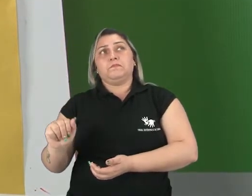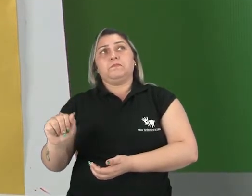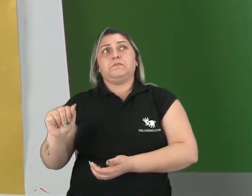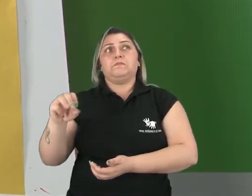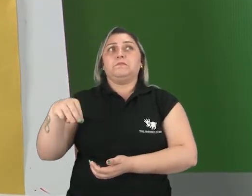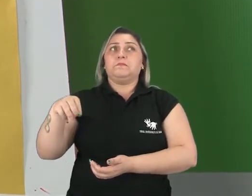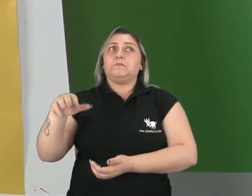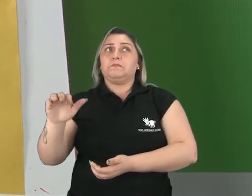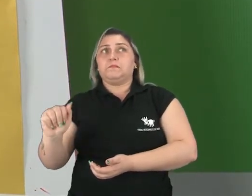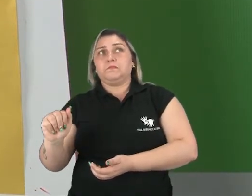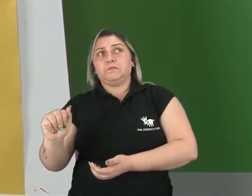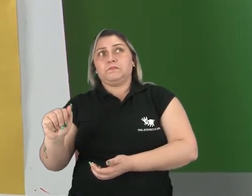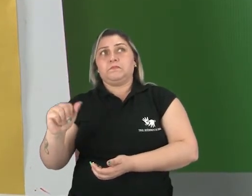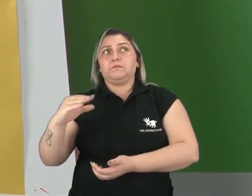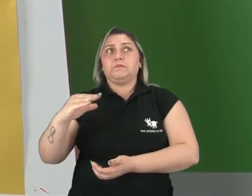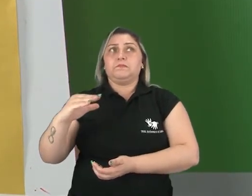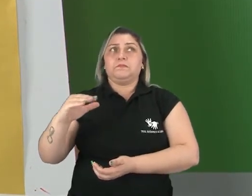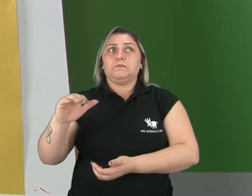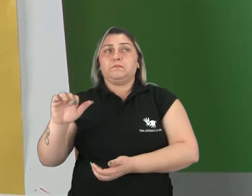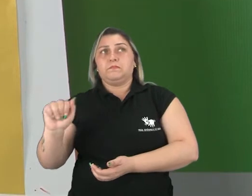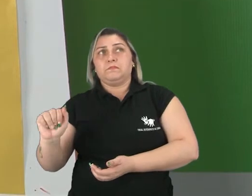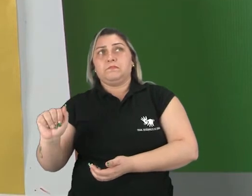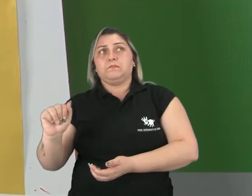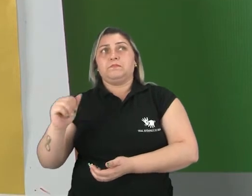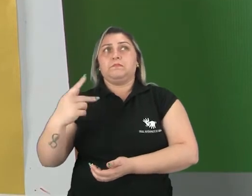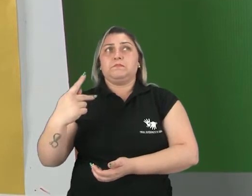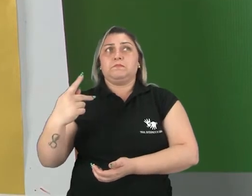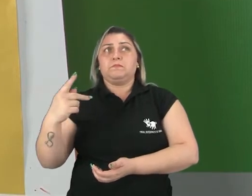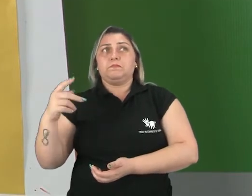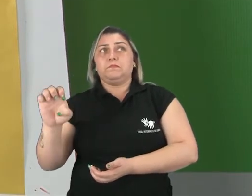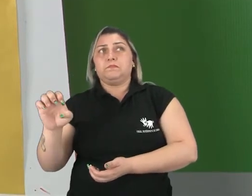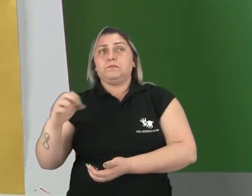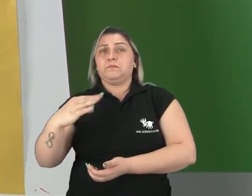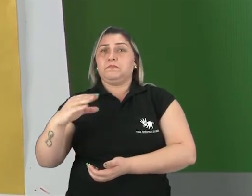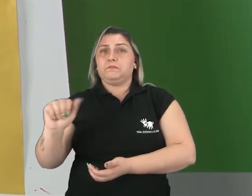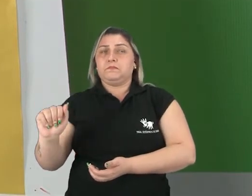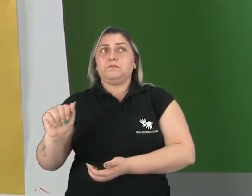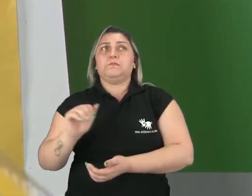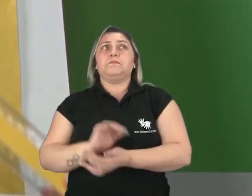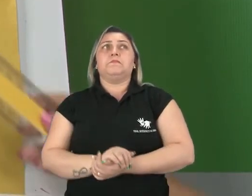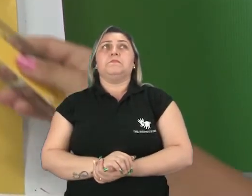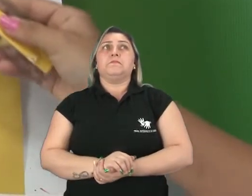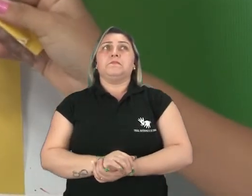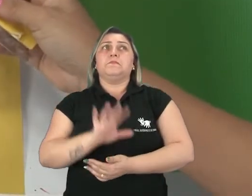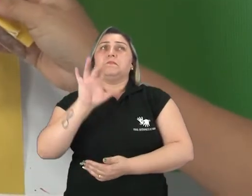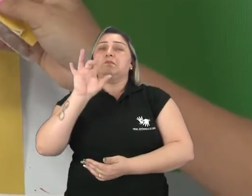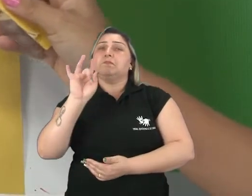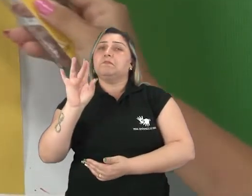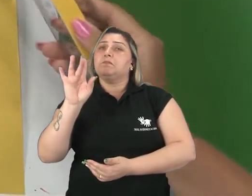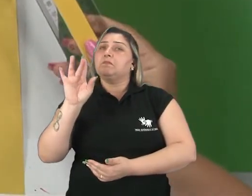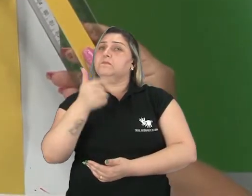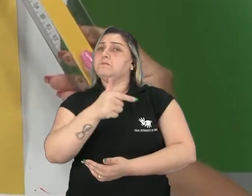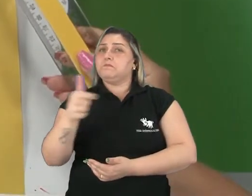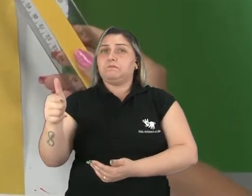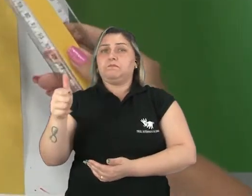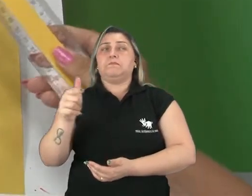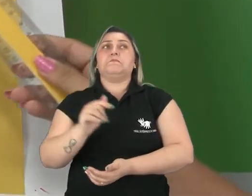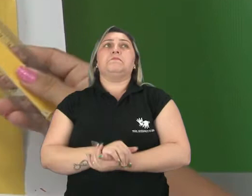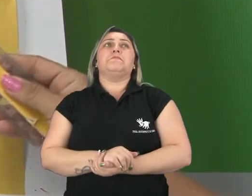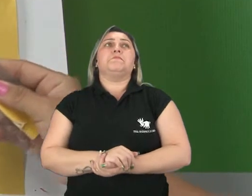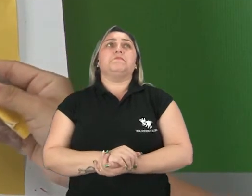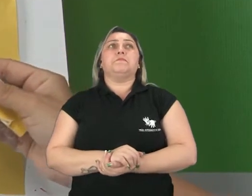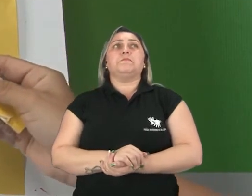Lima a macaca pecar então sonhos eu já não